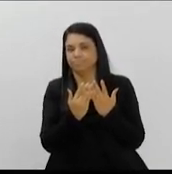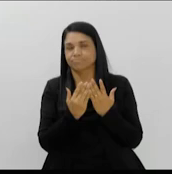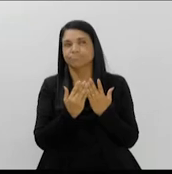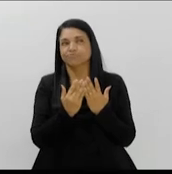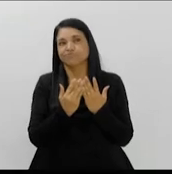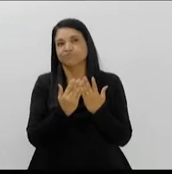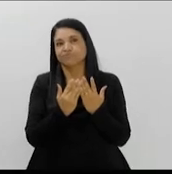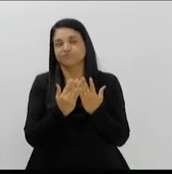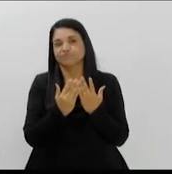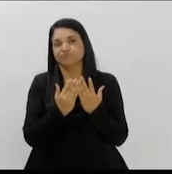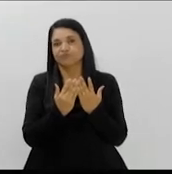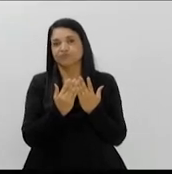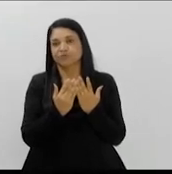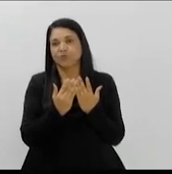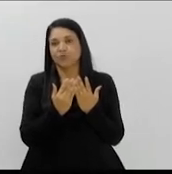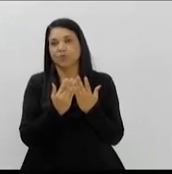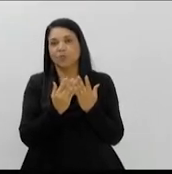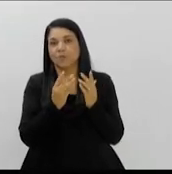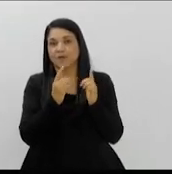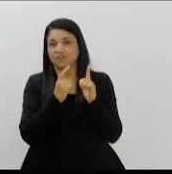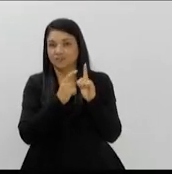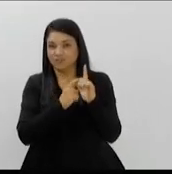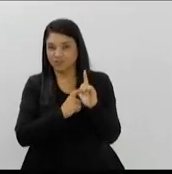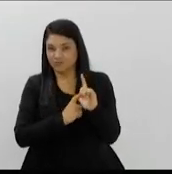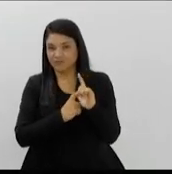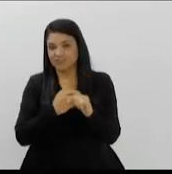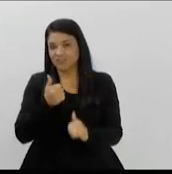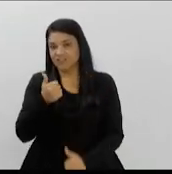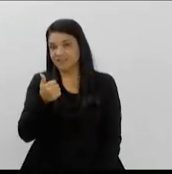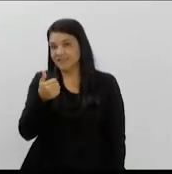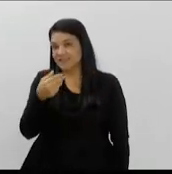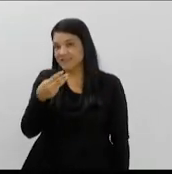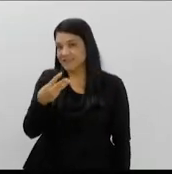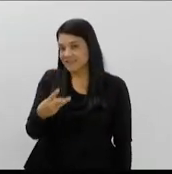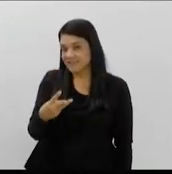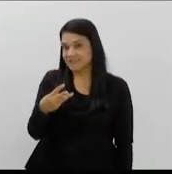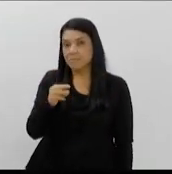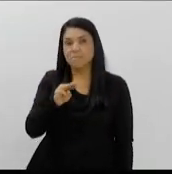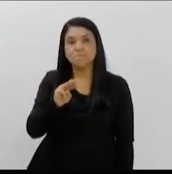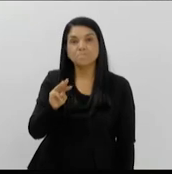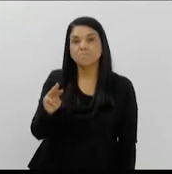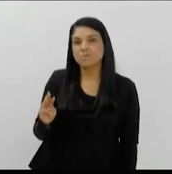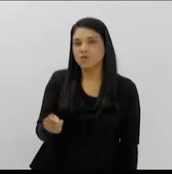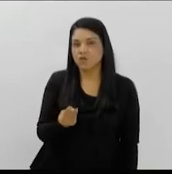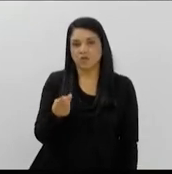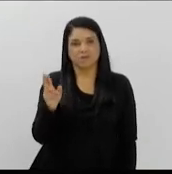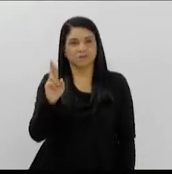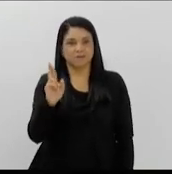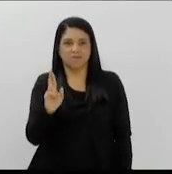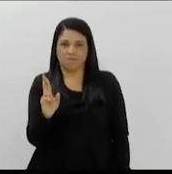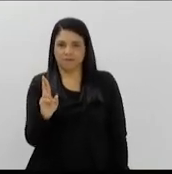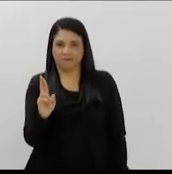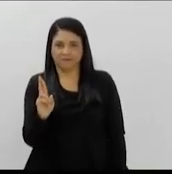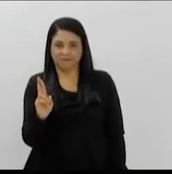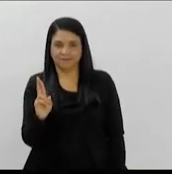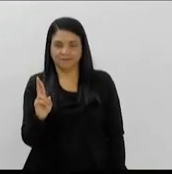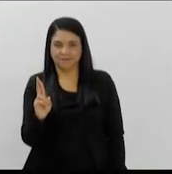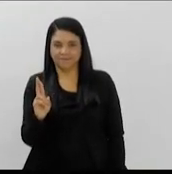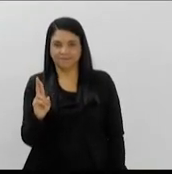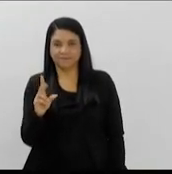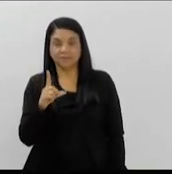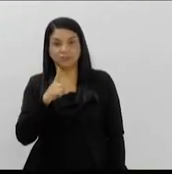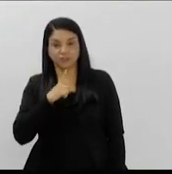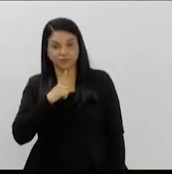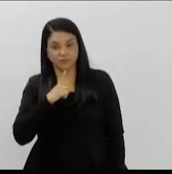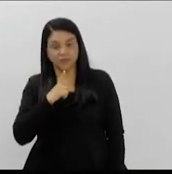estimado de 13 bilhões de reais. Ora, se houver a